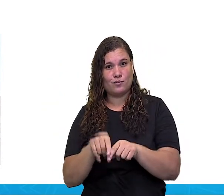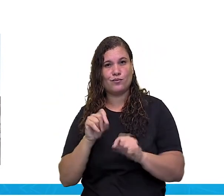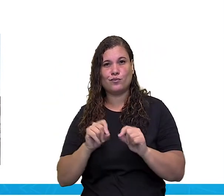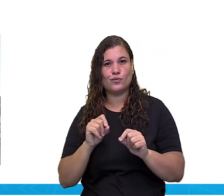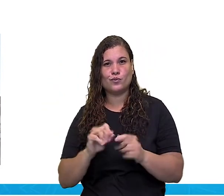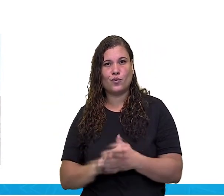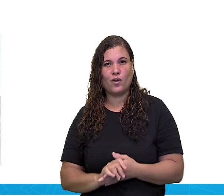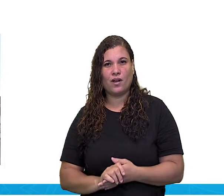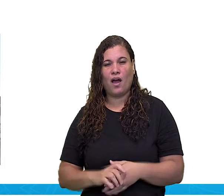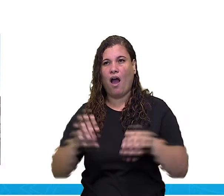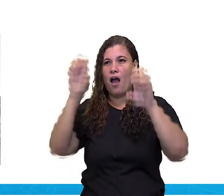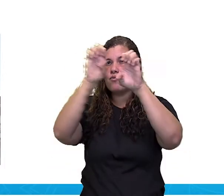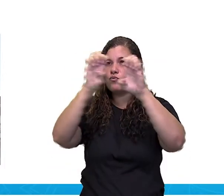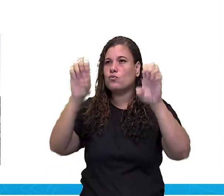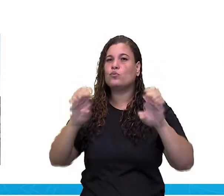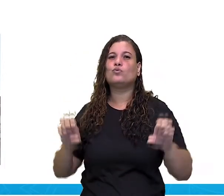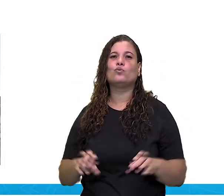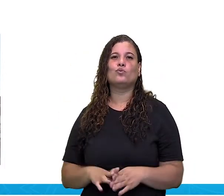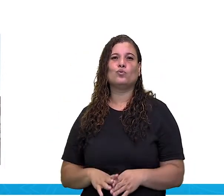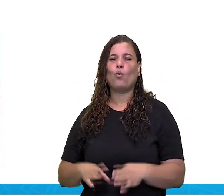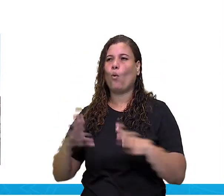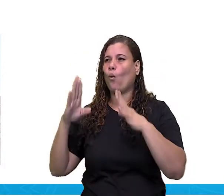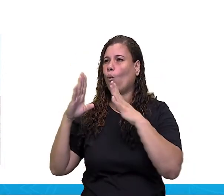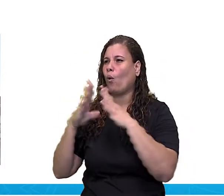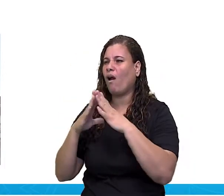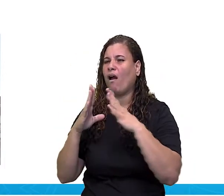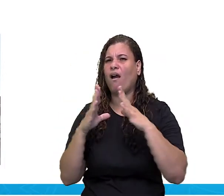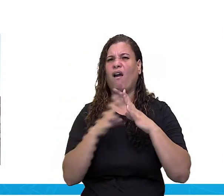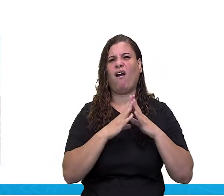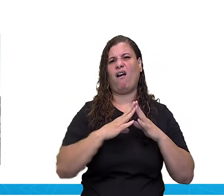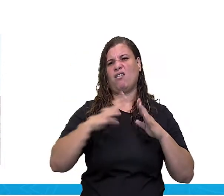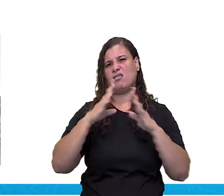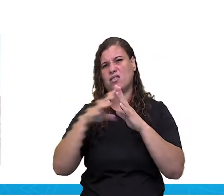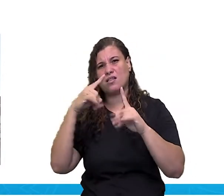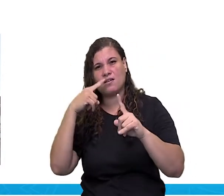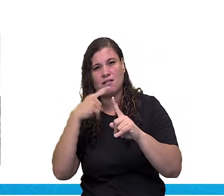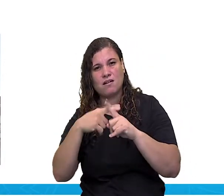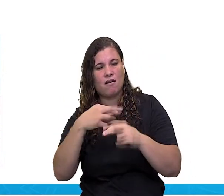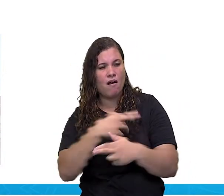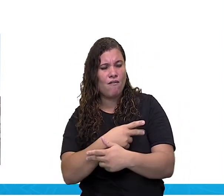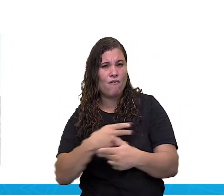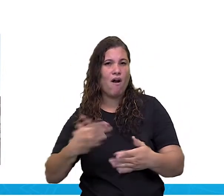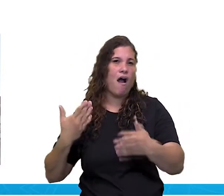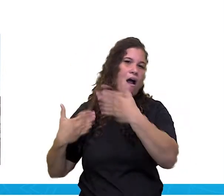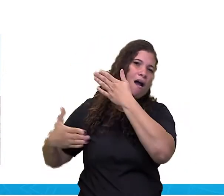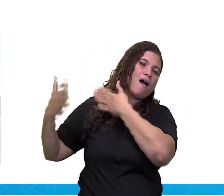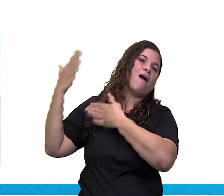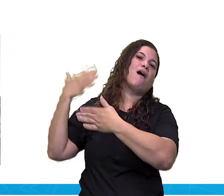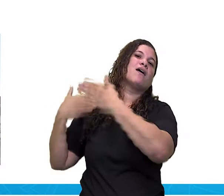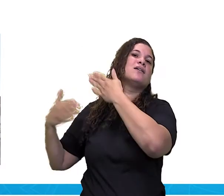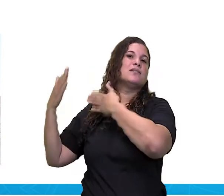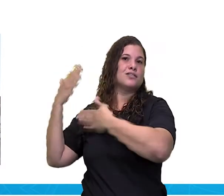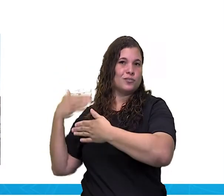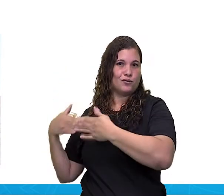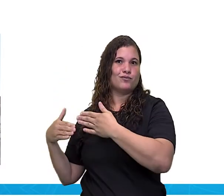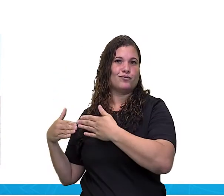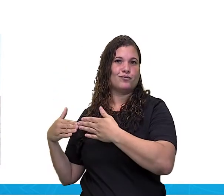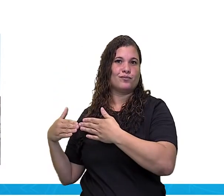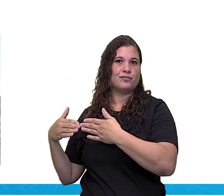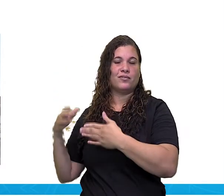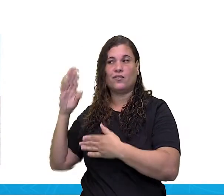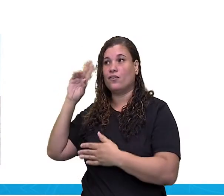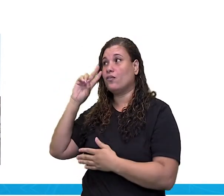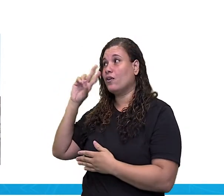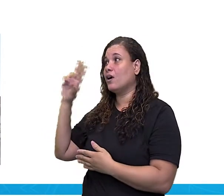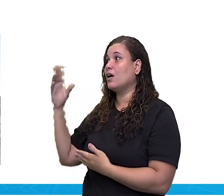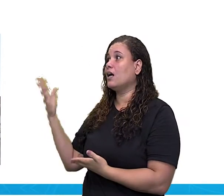maravilhosa e também a questão histórica, né? Lá em Ouro Preto, há muitos anos atrás,